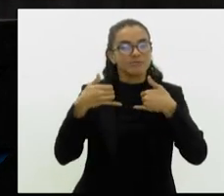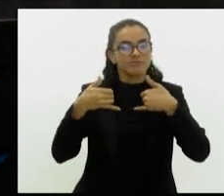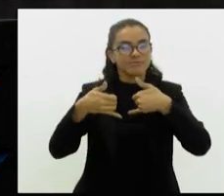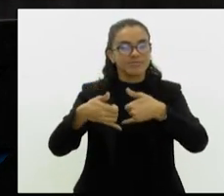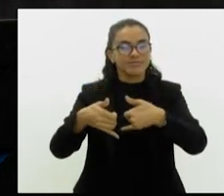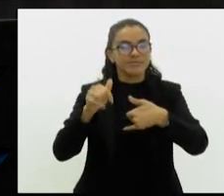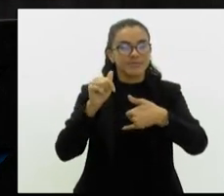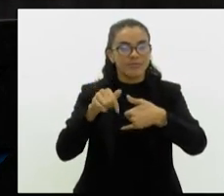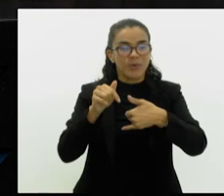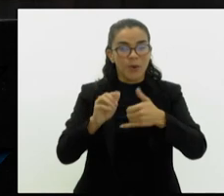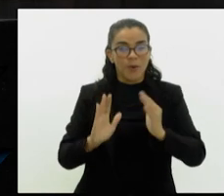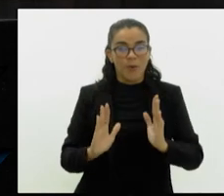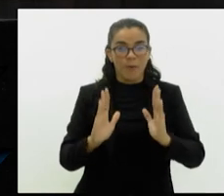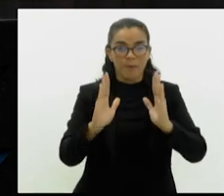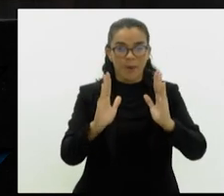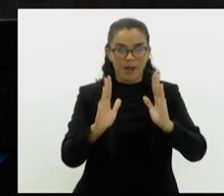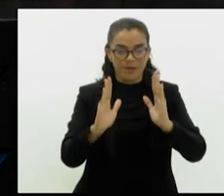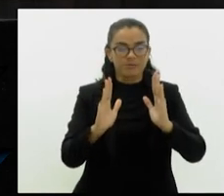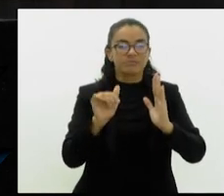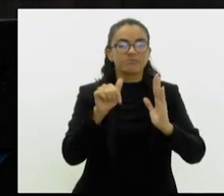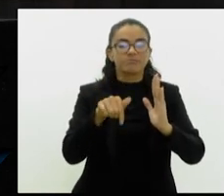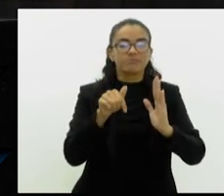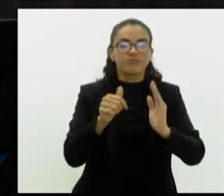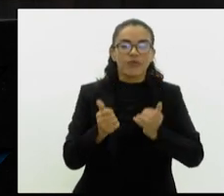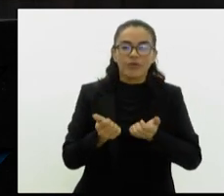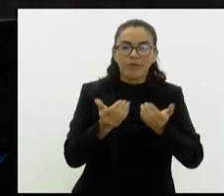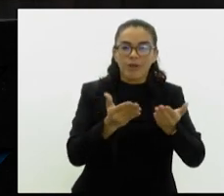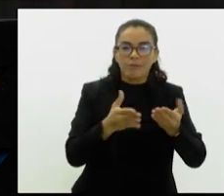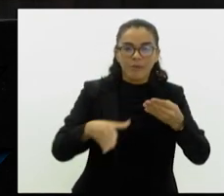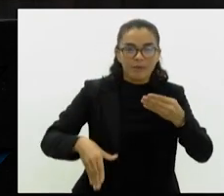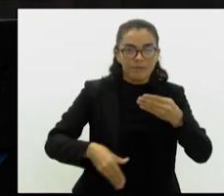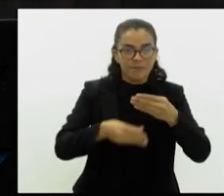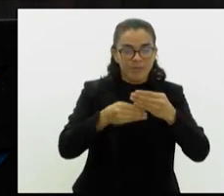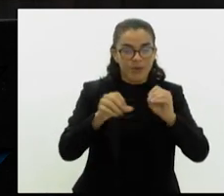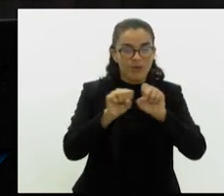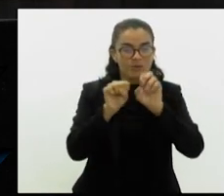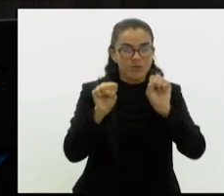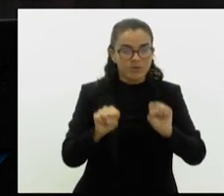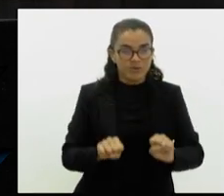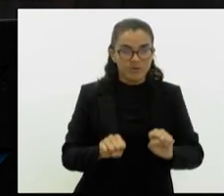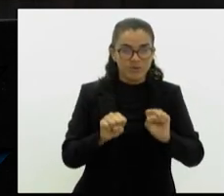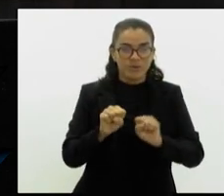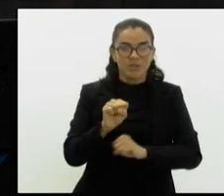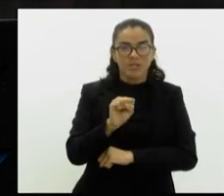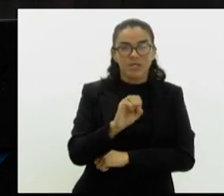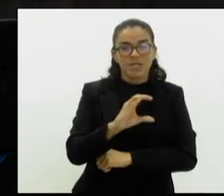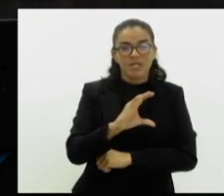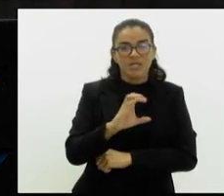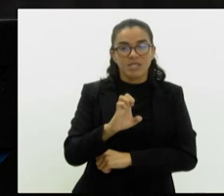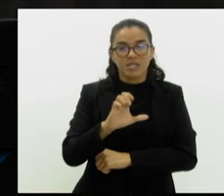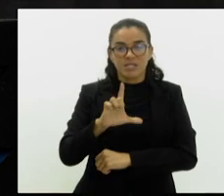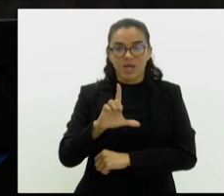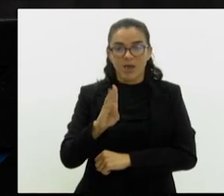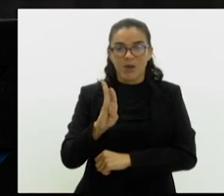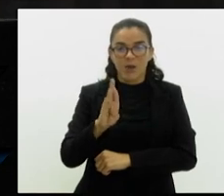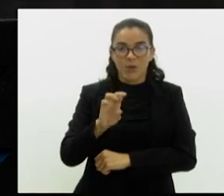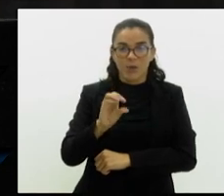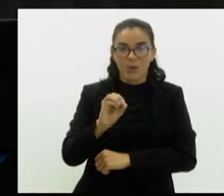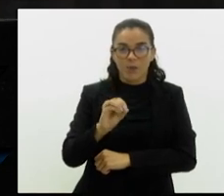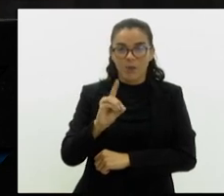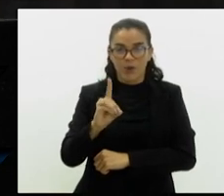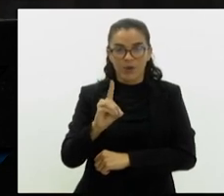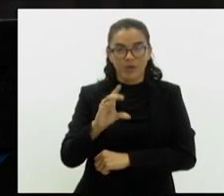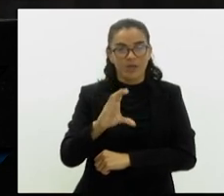prazo que lhes foi concedido em relação à implementação do sistema Cell broadcast um sistema